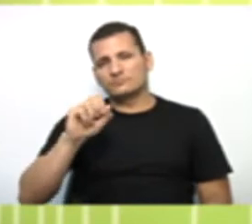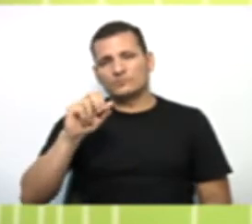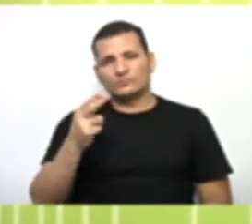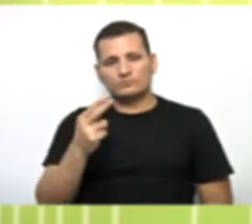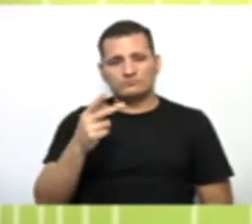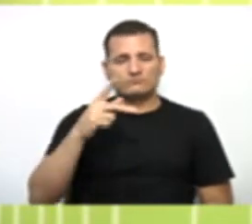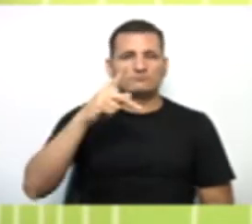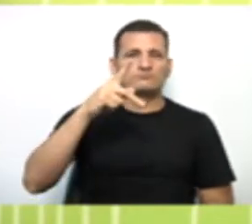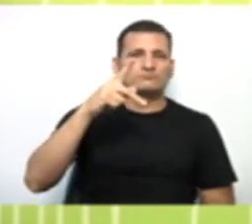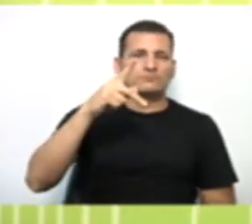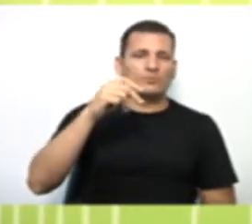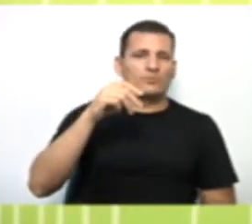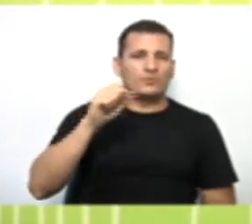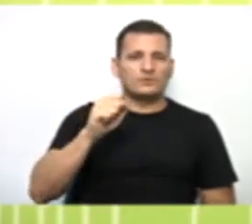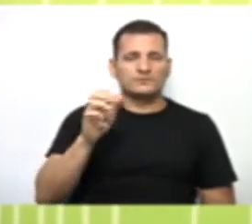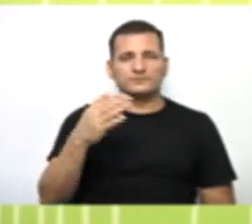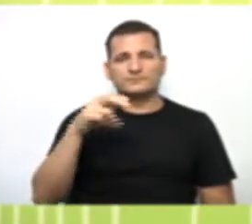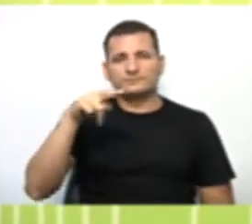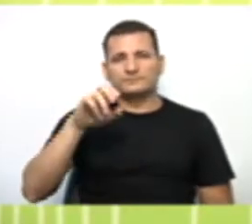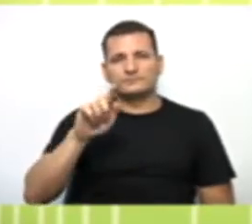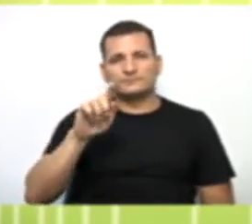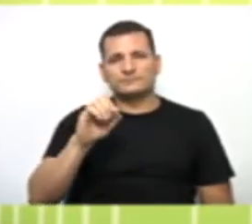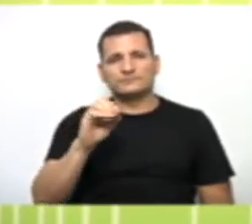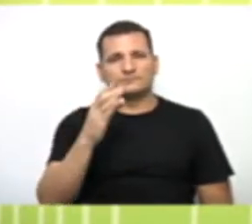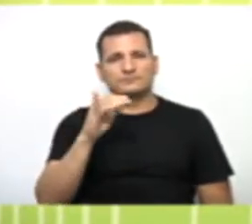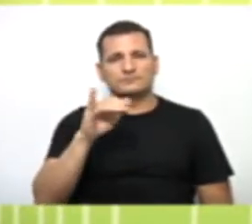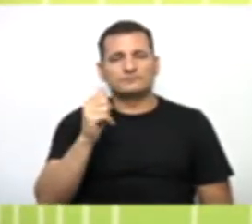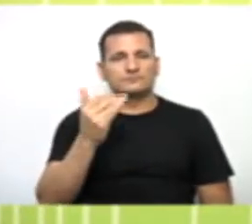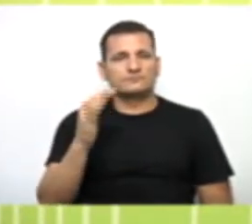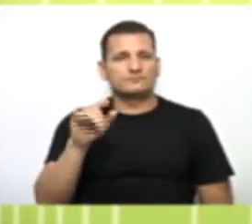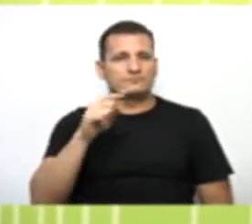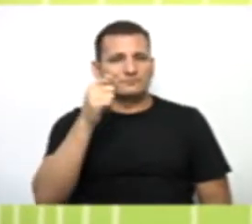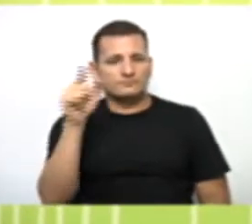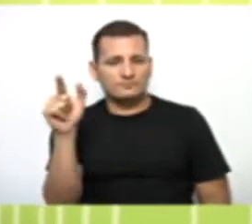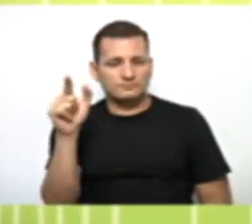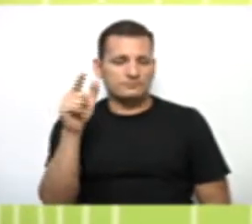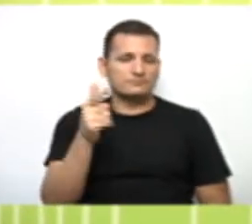pós-porteira, ou depois da porteira, no caso do agronegócio, não é? Ou